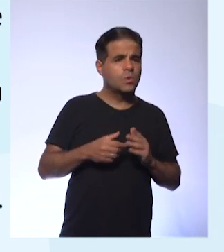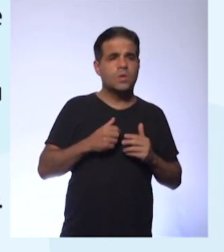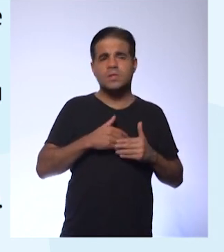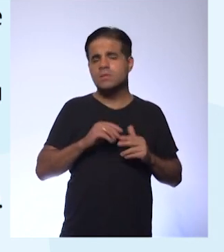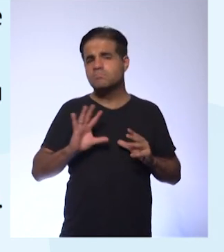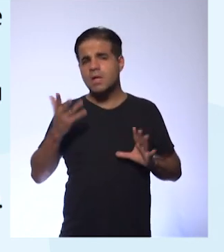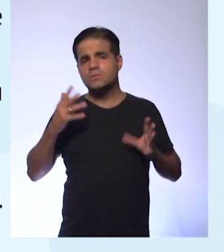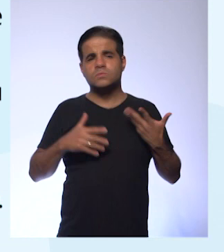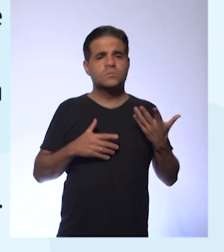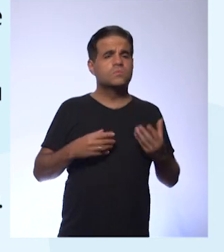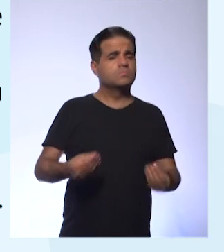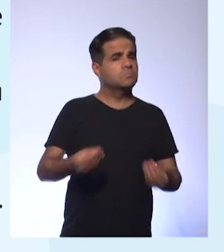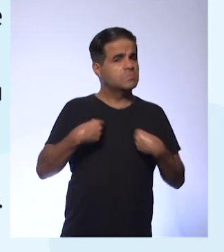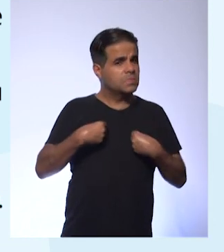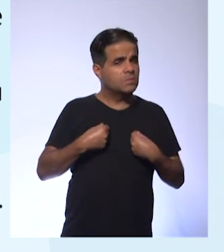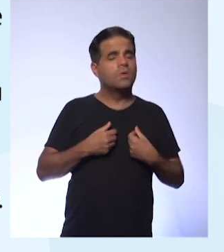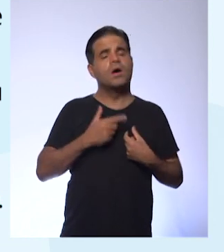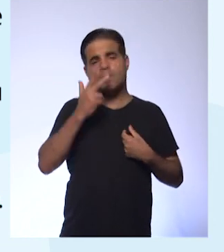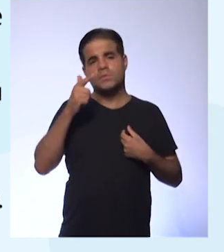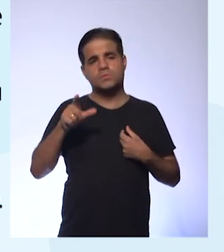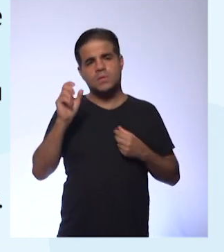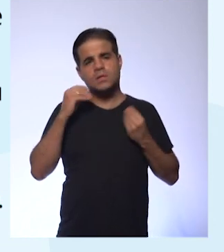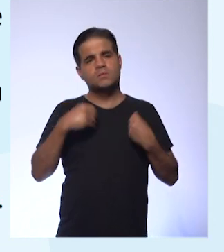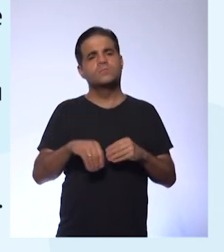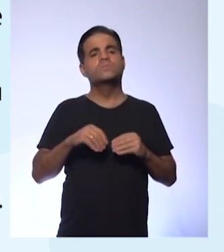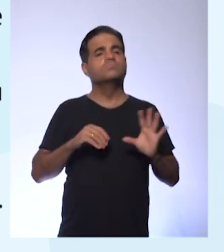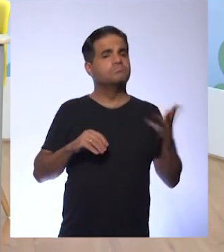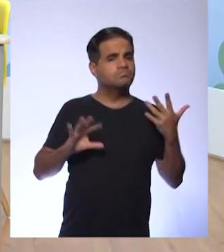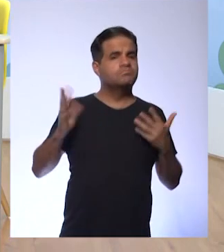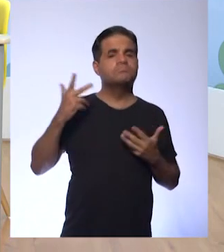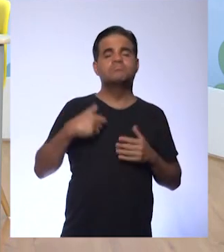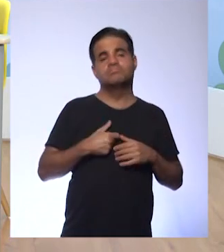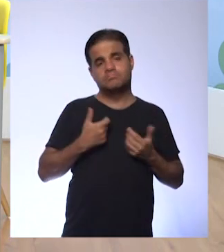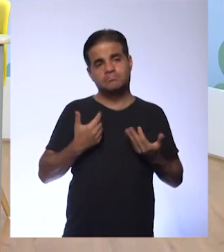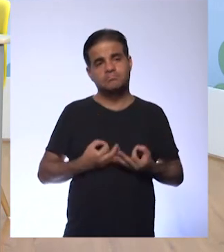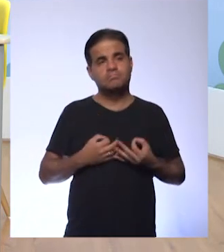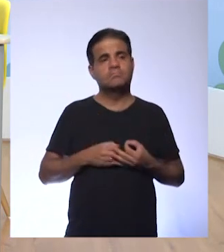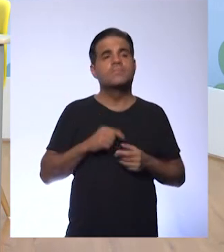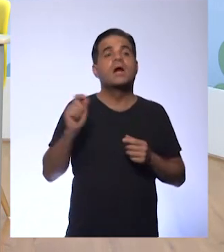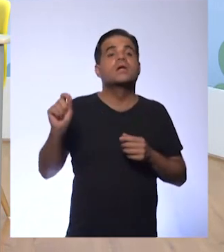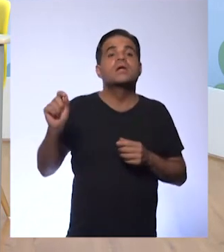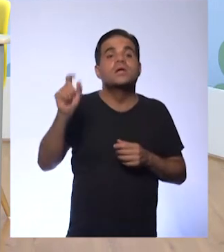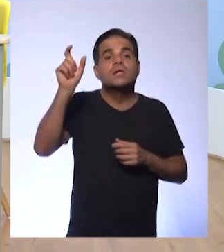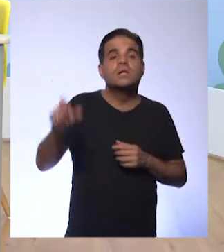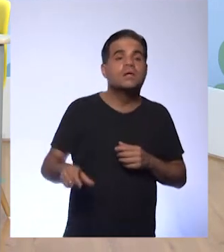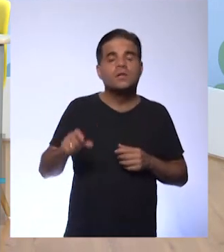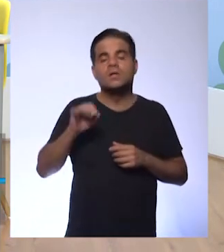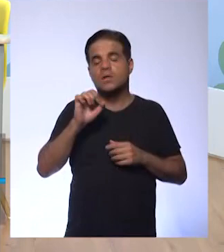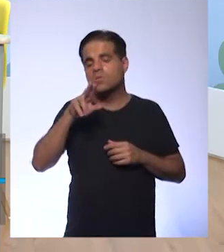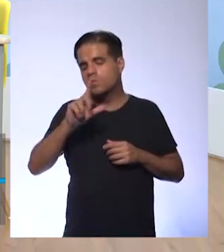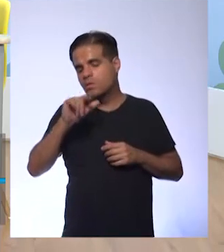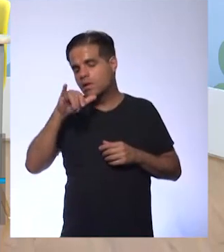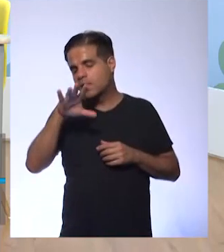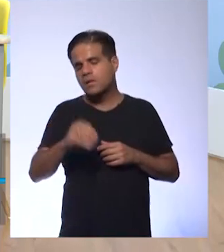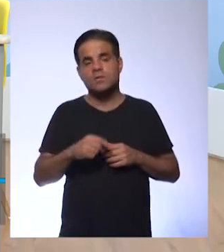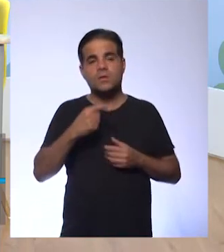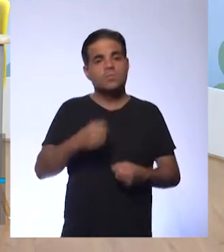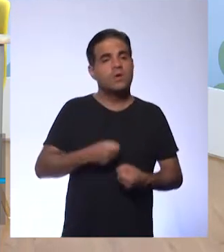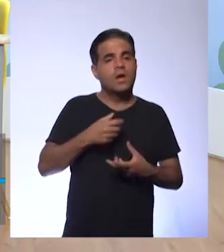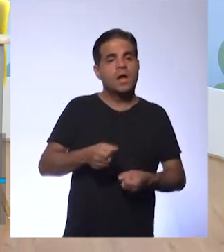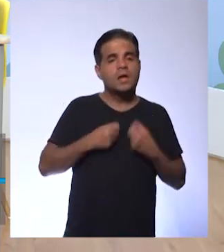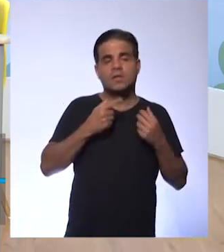que me atribui. Alguém atribui essas circunstâncias, não é? Então, a quem esse eu lírico, esse eu poético está se